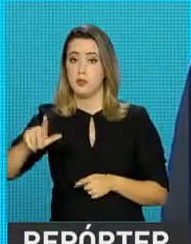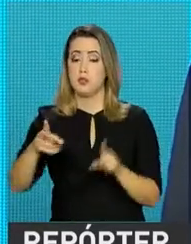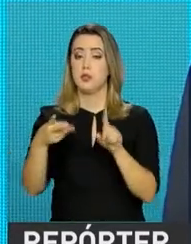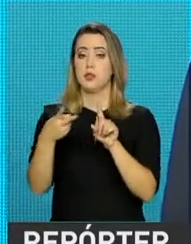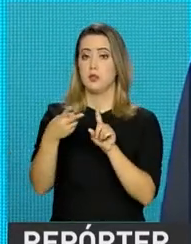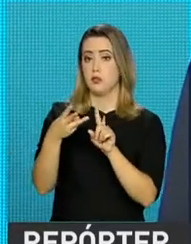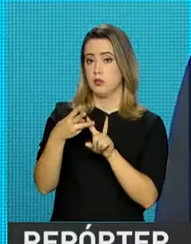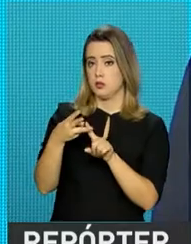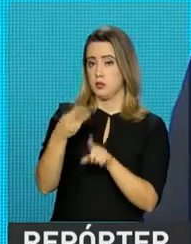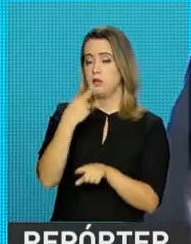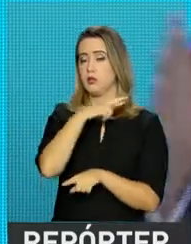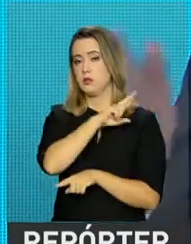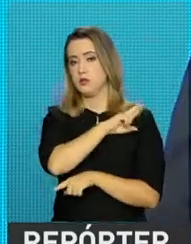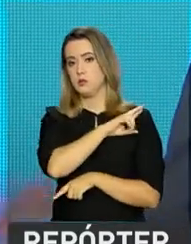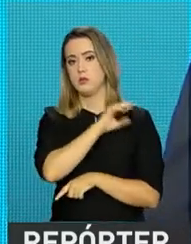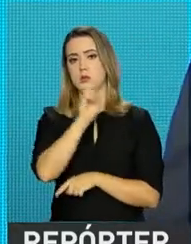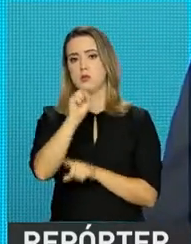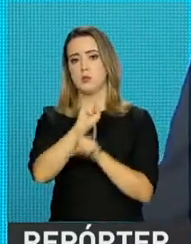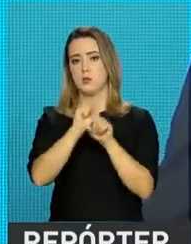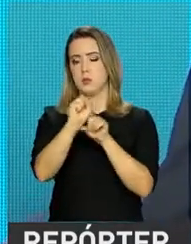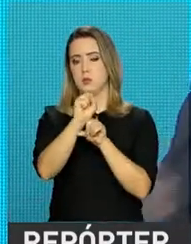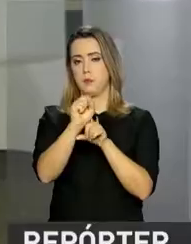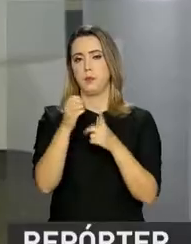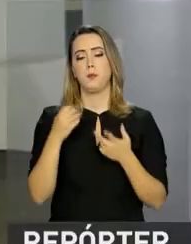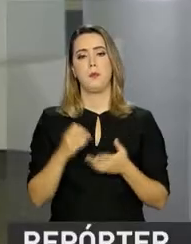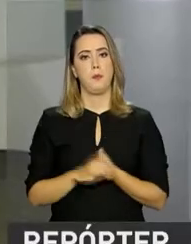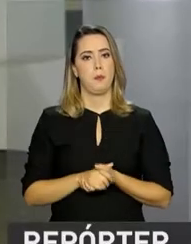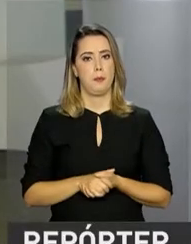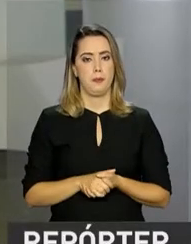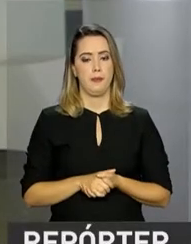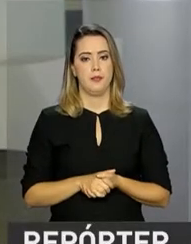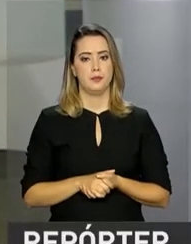a responsabilidade social.